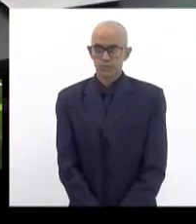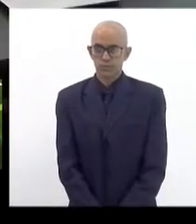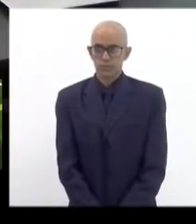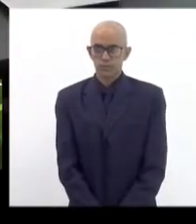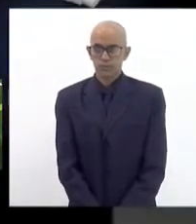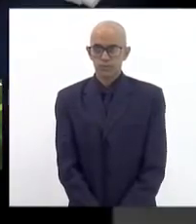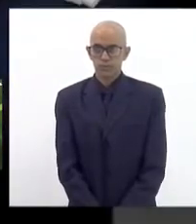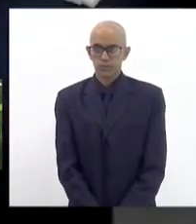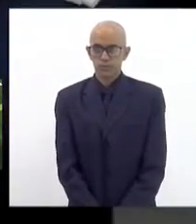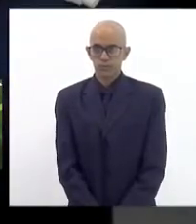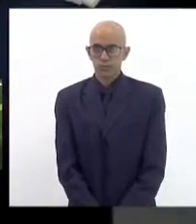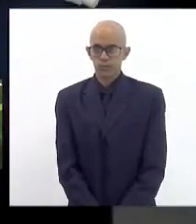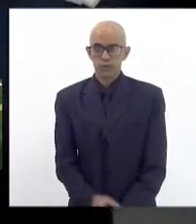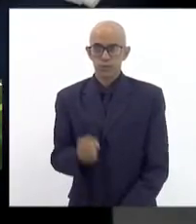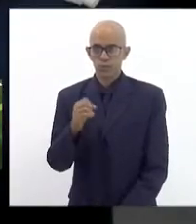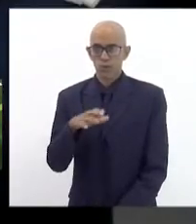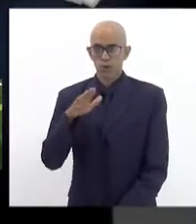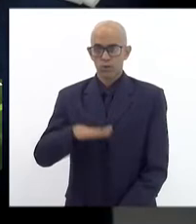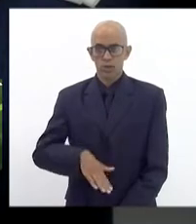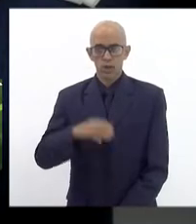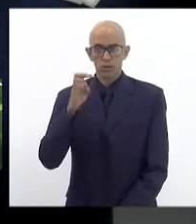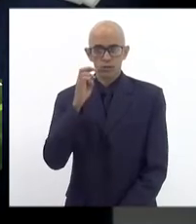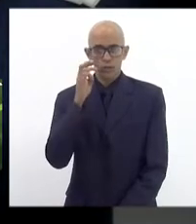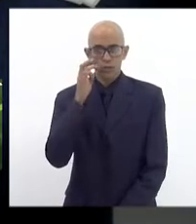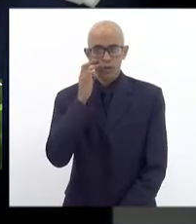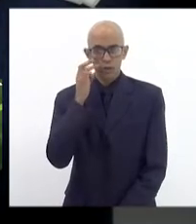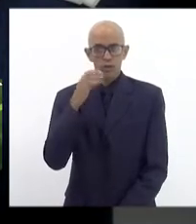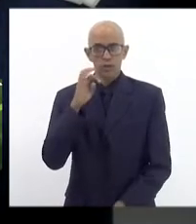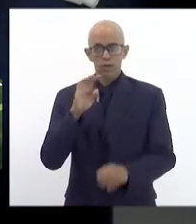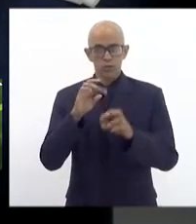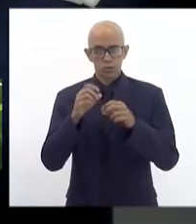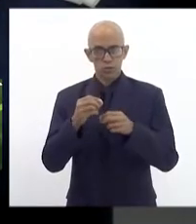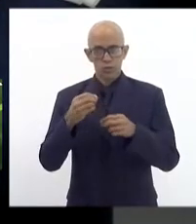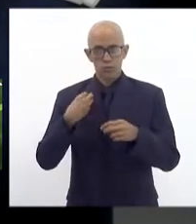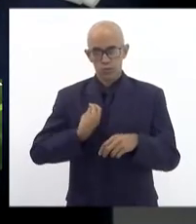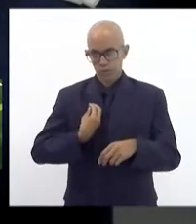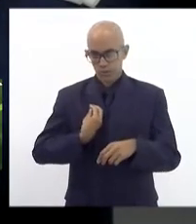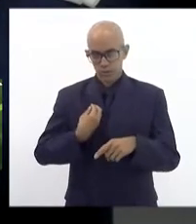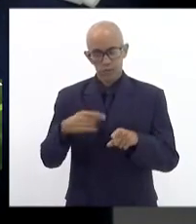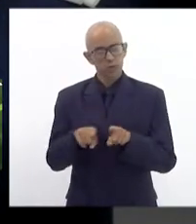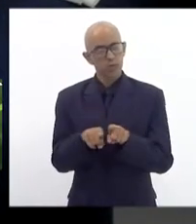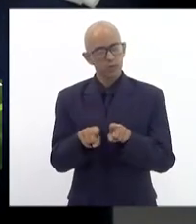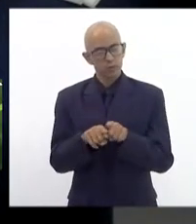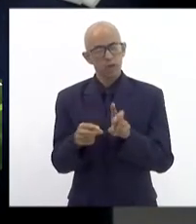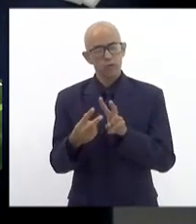Boa tarde, deputado Valdeque Carneiro, a todos presentes, virtualmente e presencialmente.